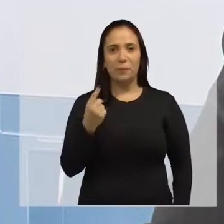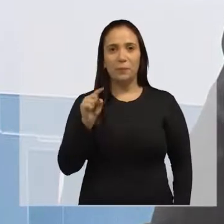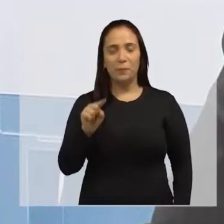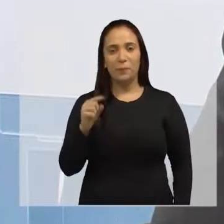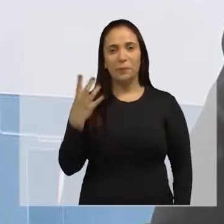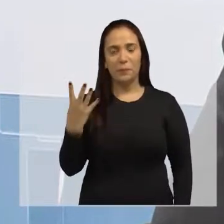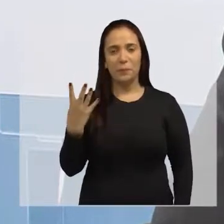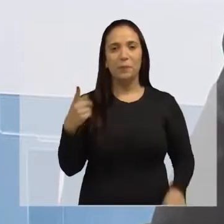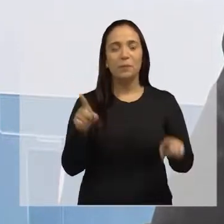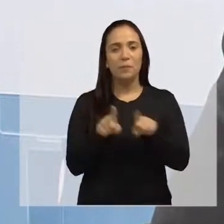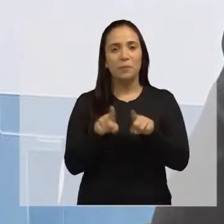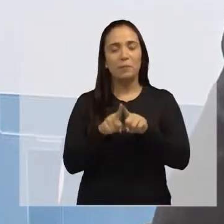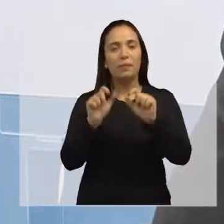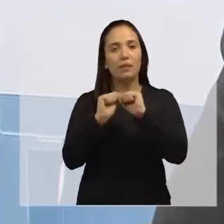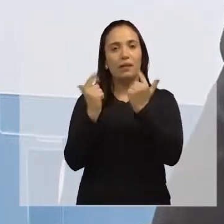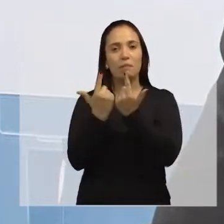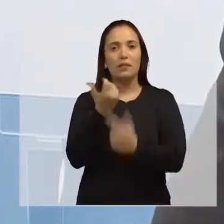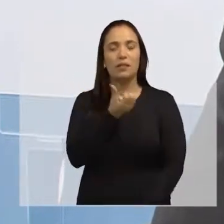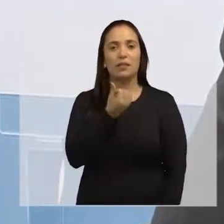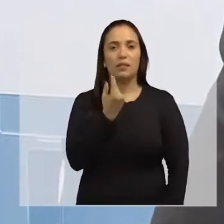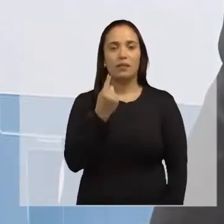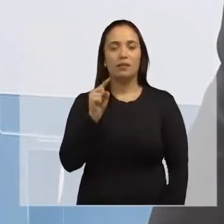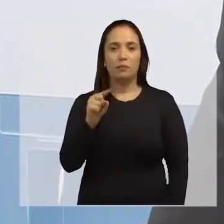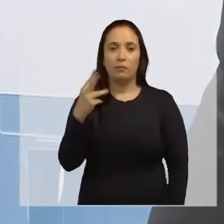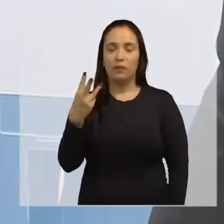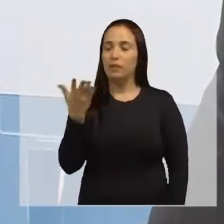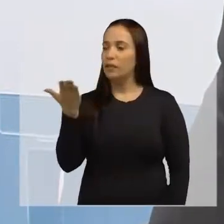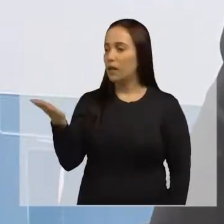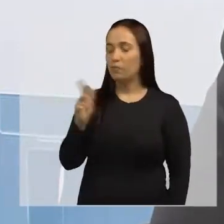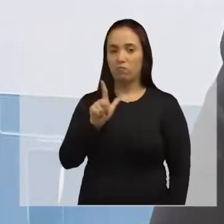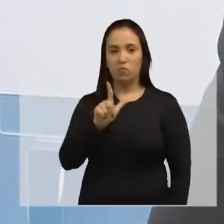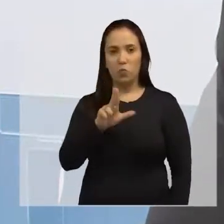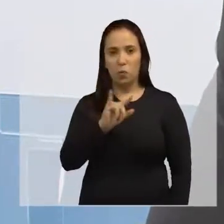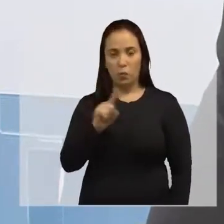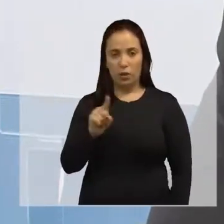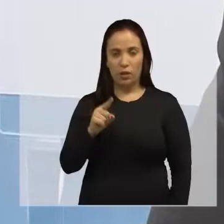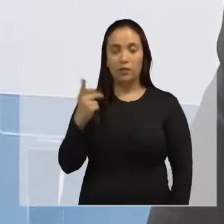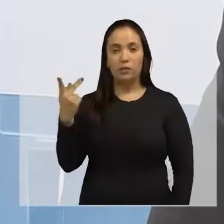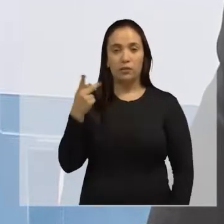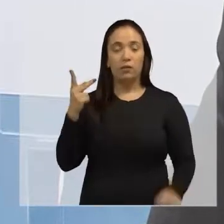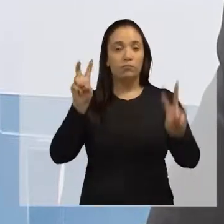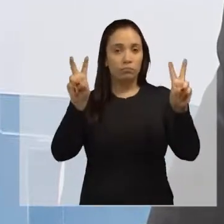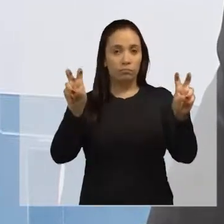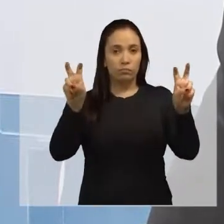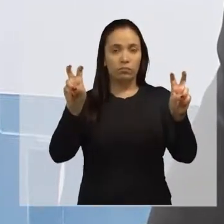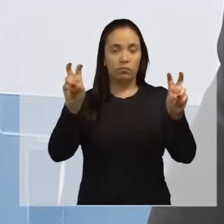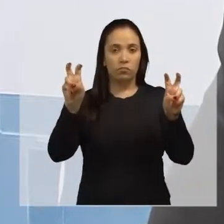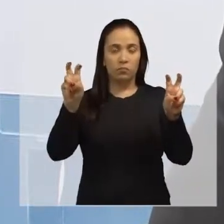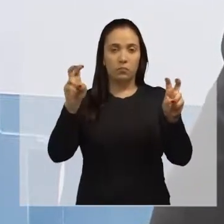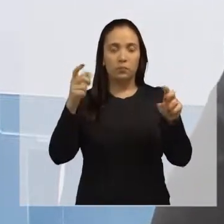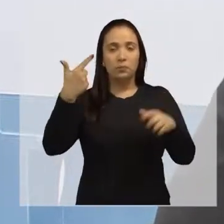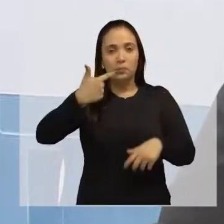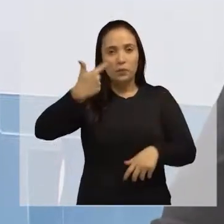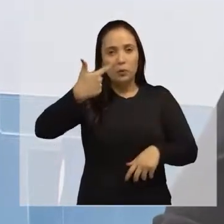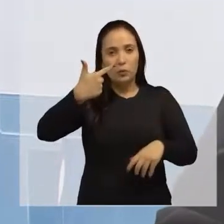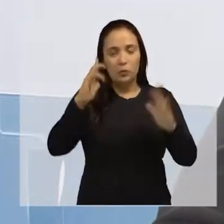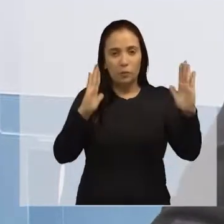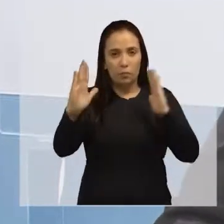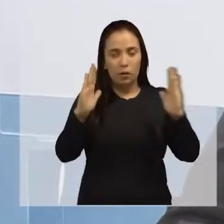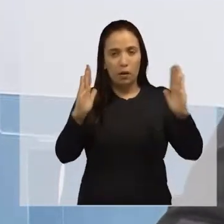61.4, na sua TV Assembleia, canal 61.3. Luiz, a gente falou no bloco anterior que ninguém sabia de